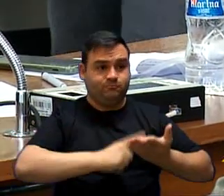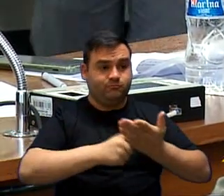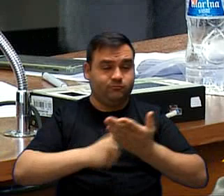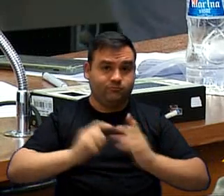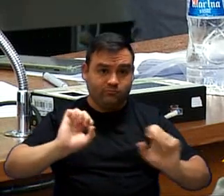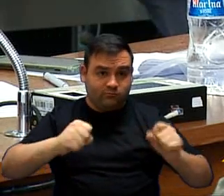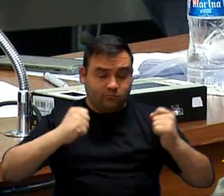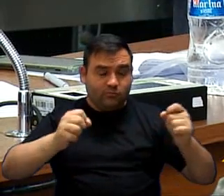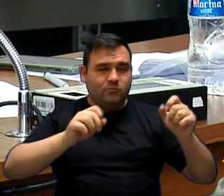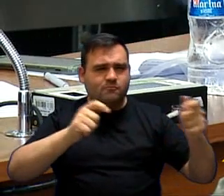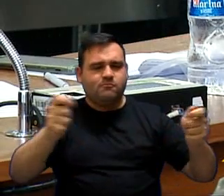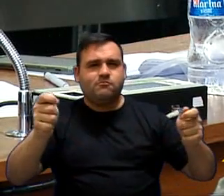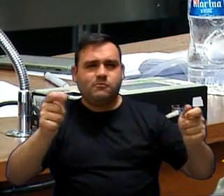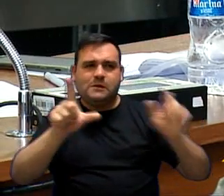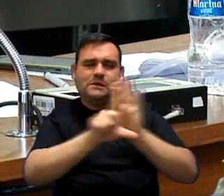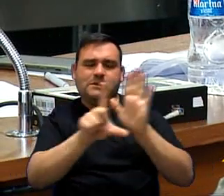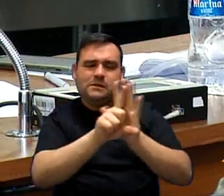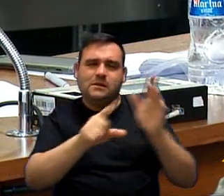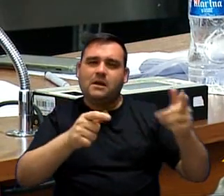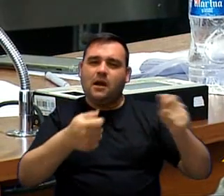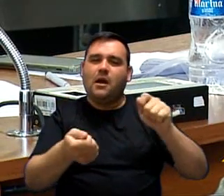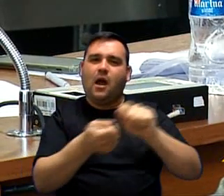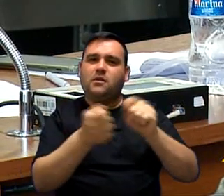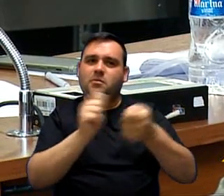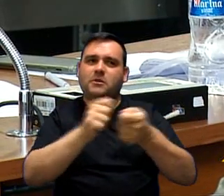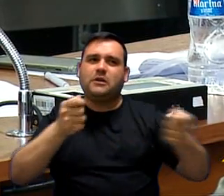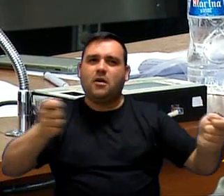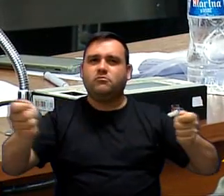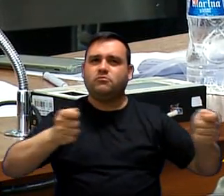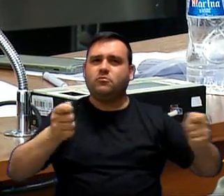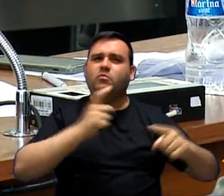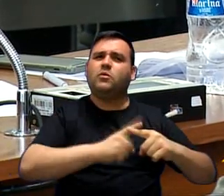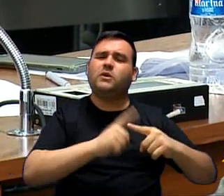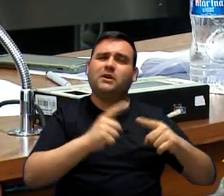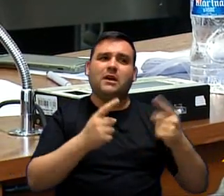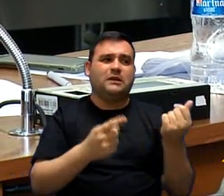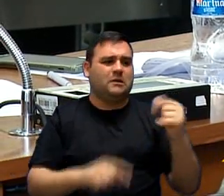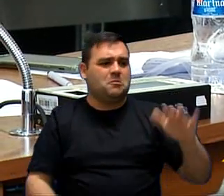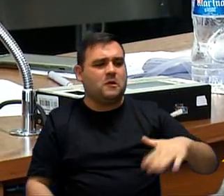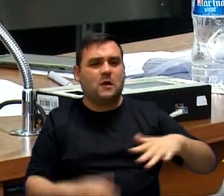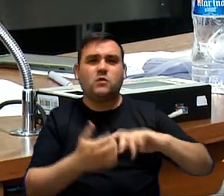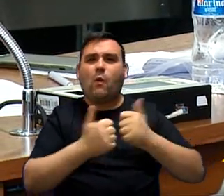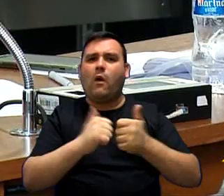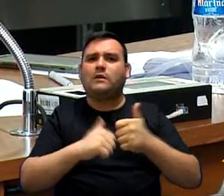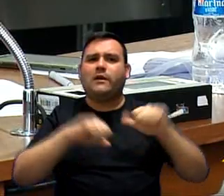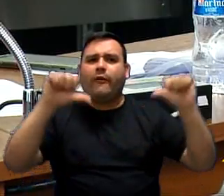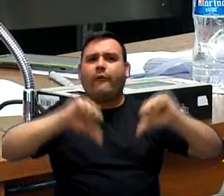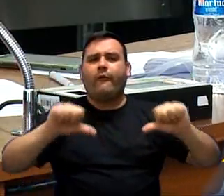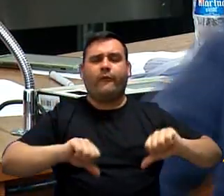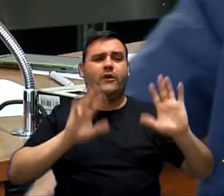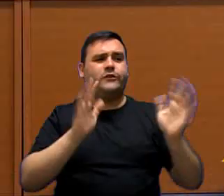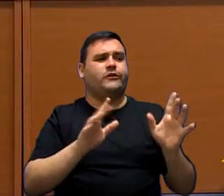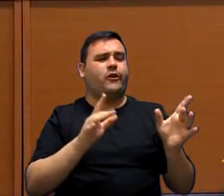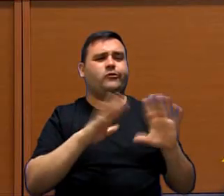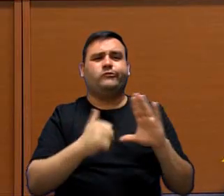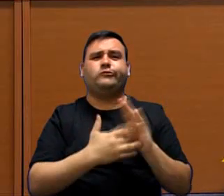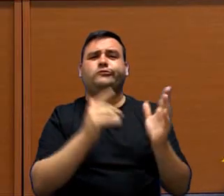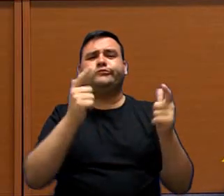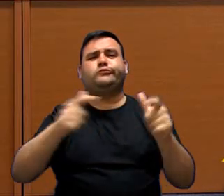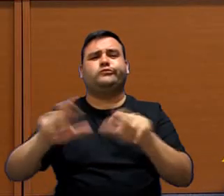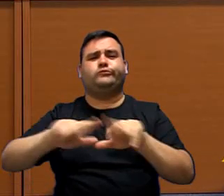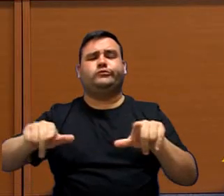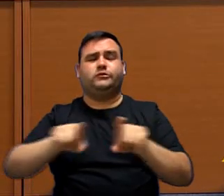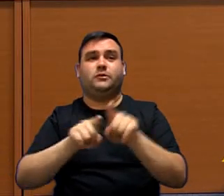e mexer nessa lei, porque é o menor preço, não quer qualidade, a firma já está executada em tudo quanto é lugar. Por